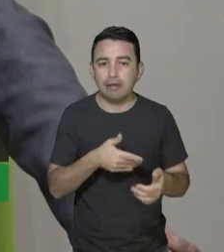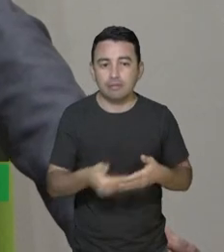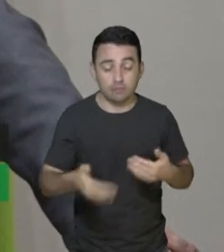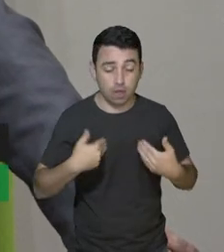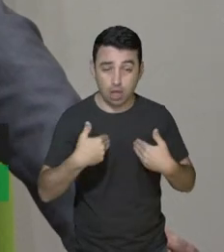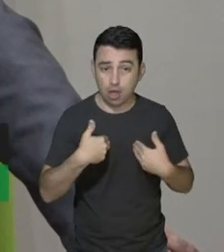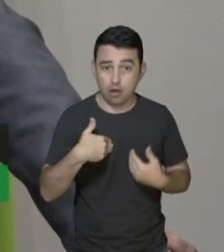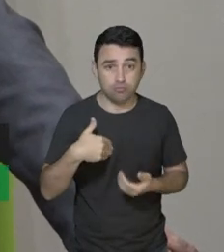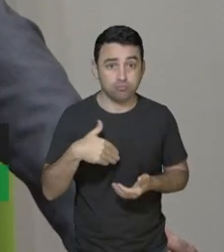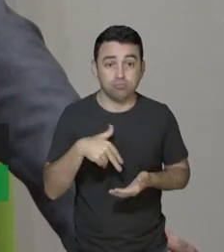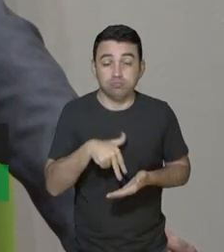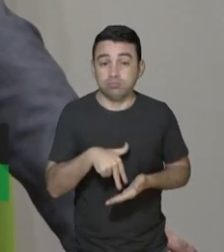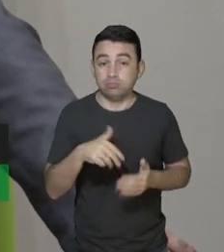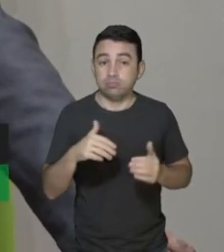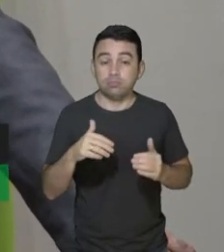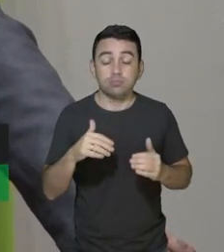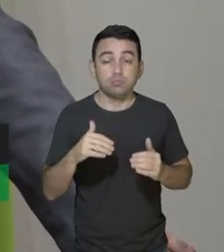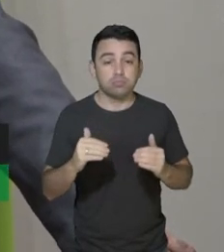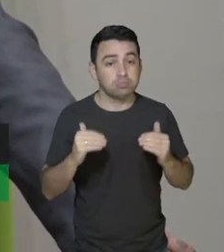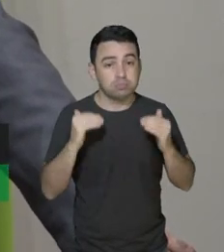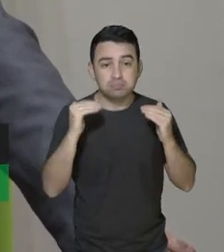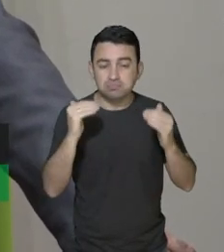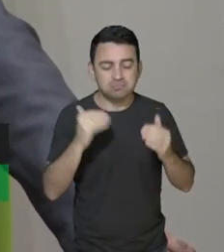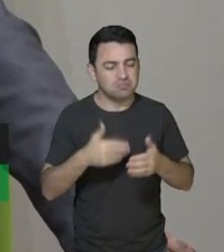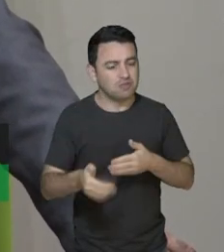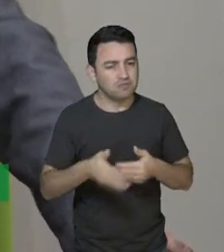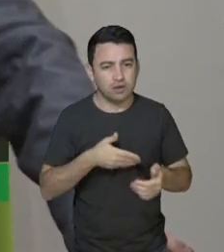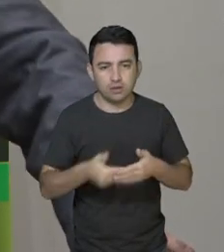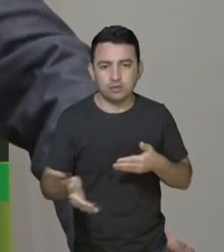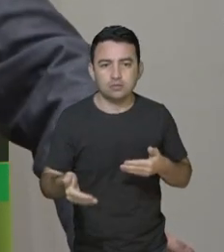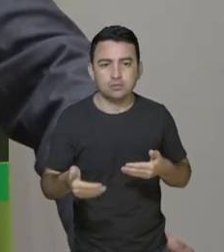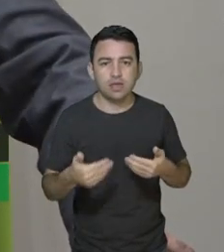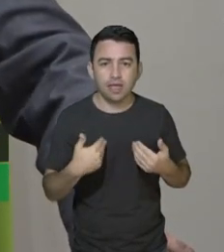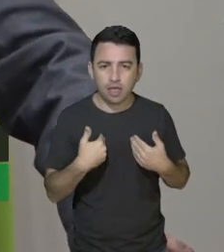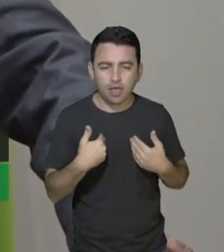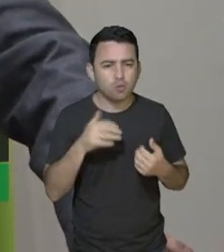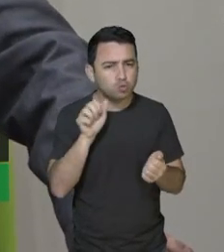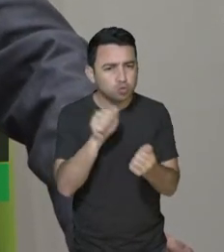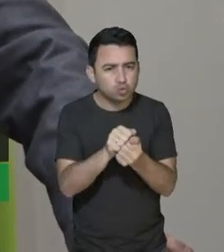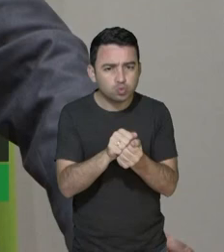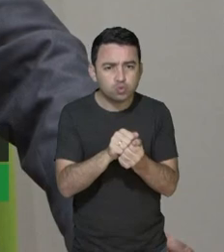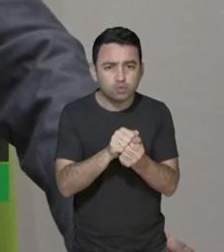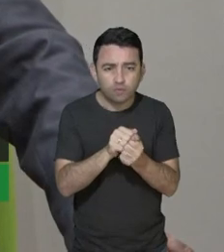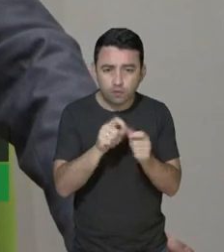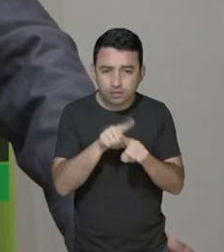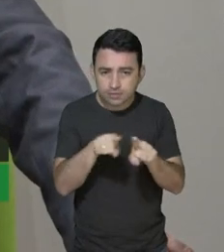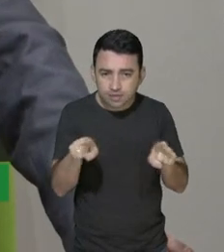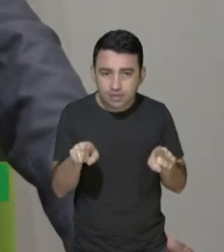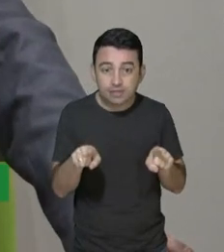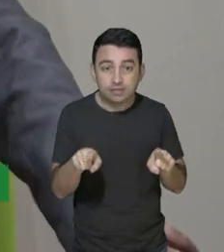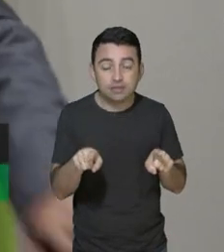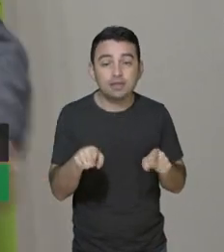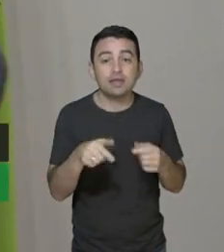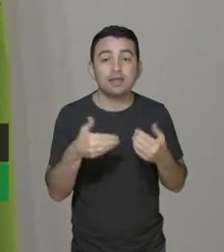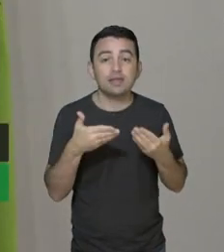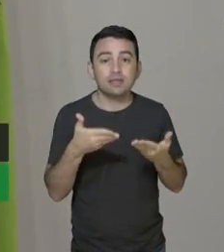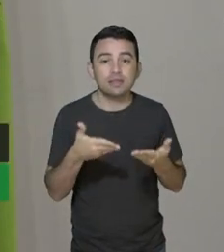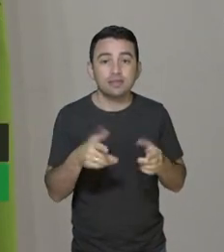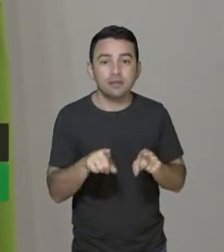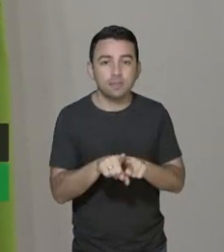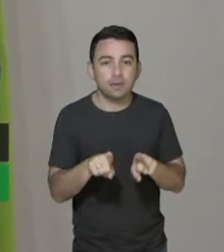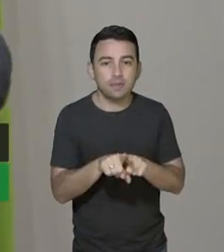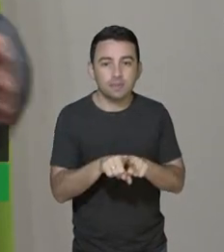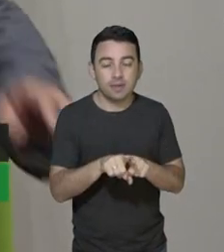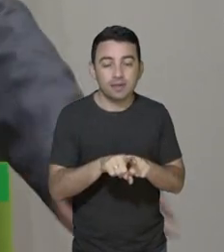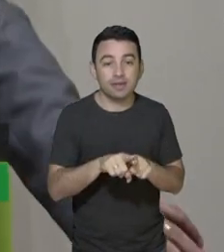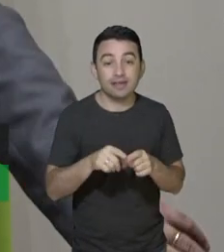estivesse ocupando. Então, eu levo de vocês, todos aqui, cadê o